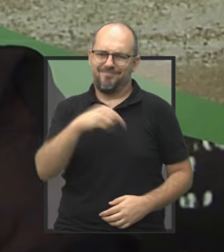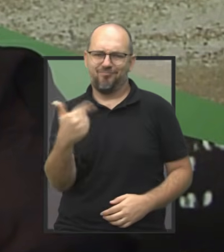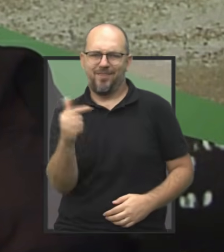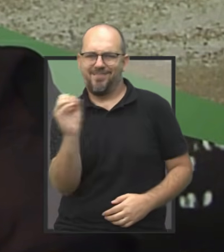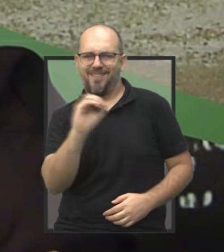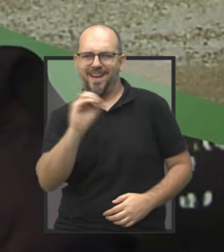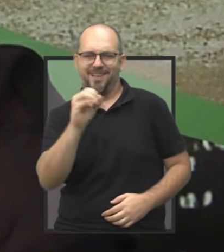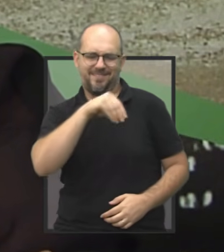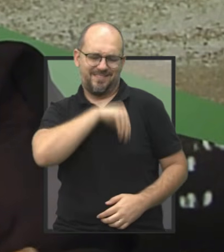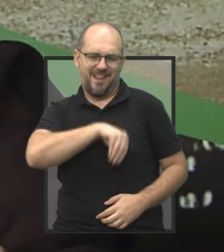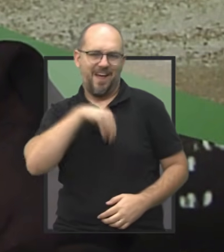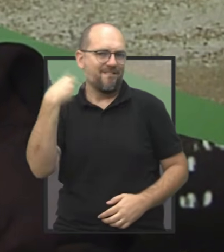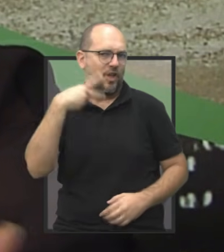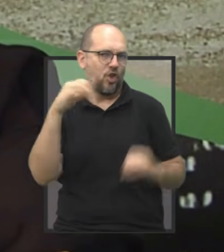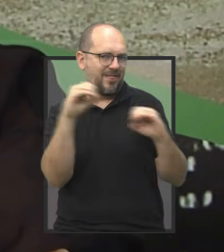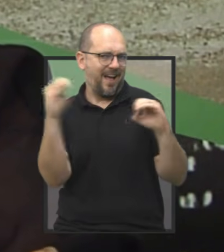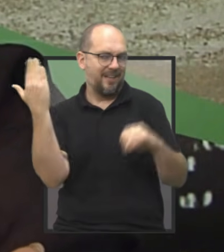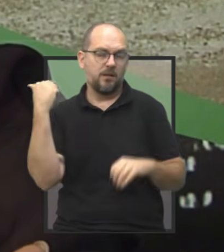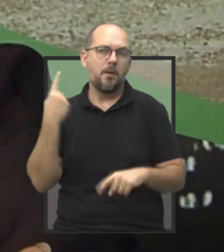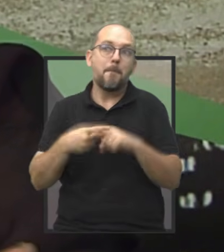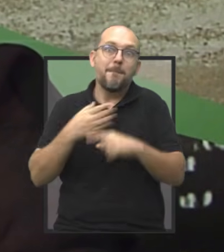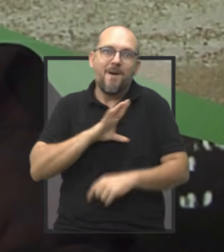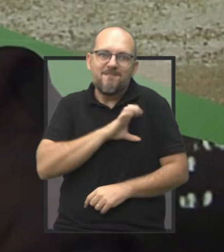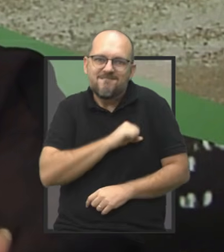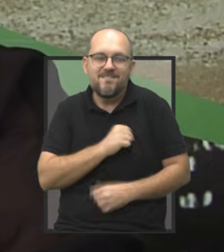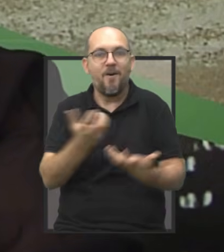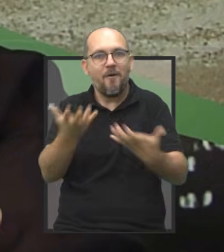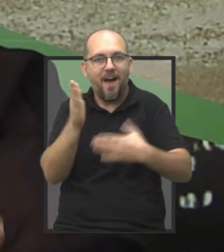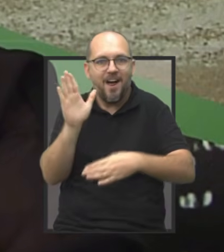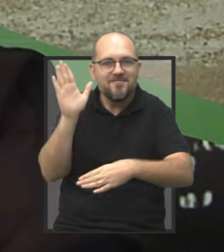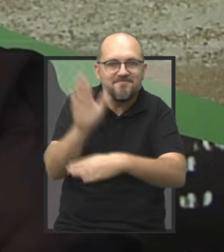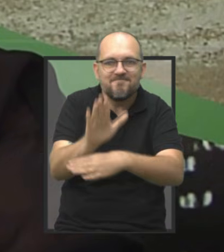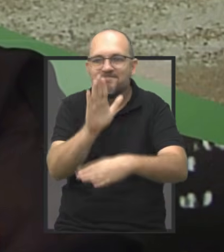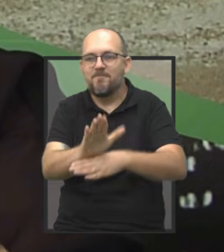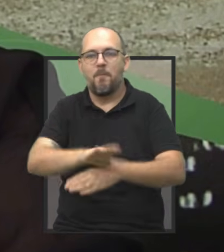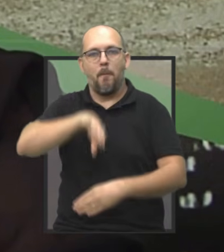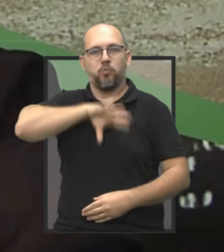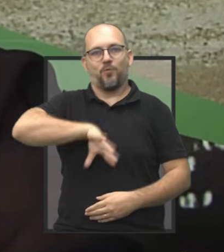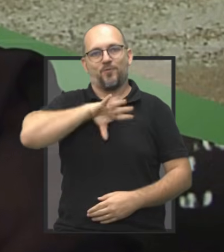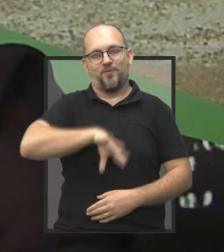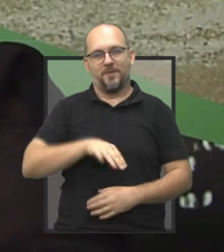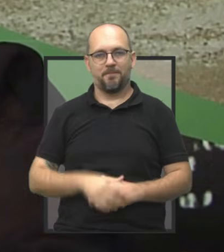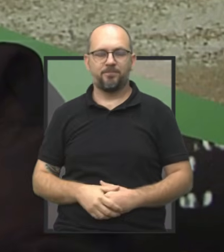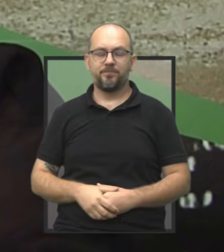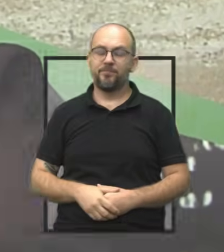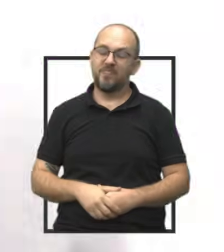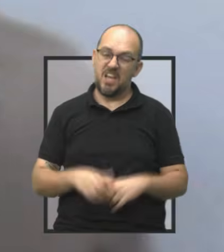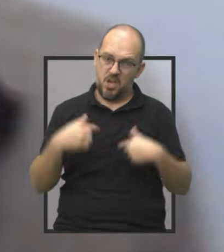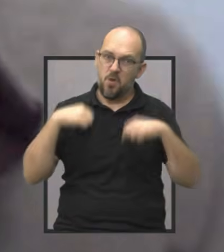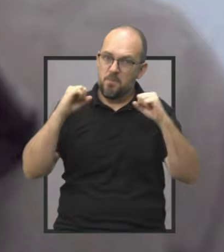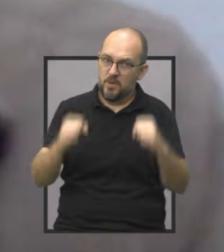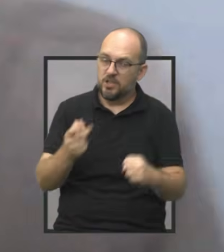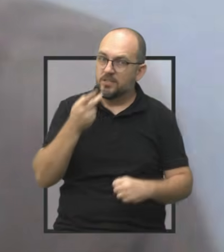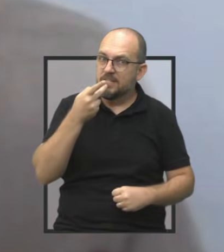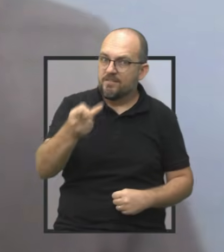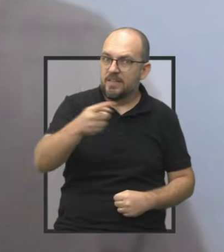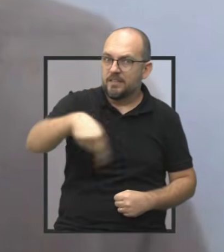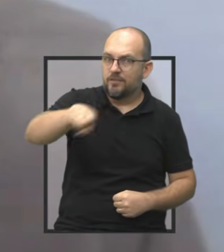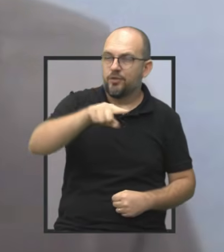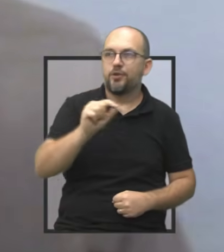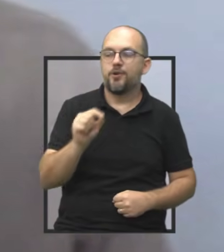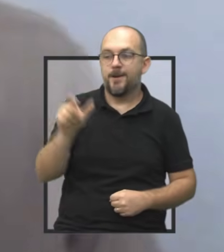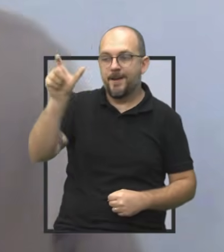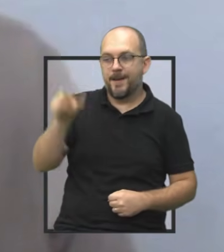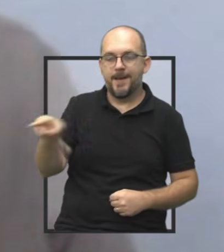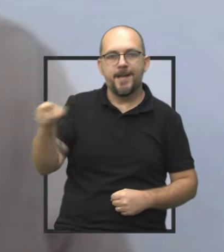não se ganhava dinheiro, né? Não tinha salário vereador. Ele ia porque ele gostava, porque ele queria conseguir alguma coisa. Eu posso dizer a